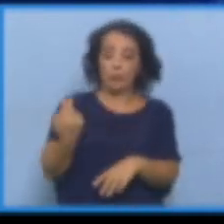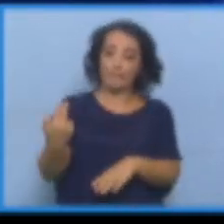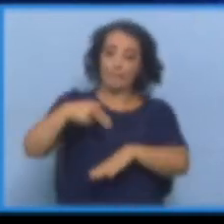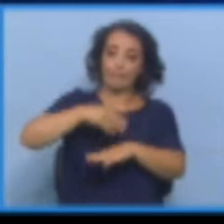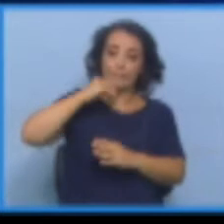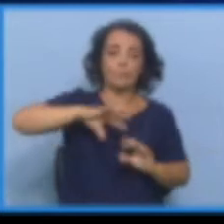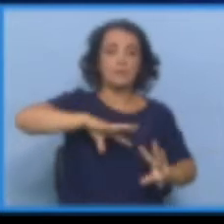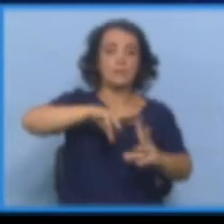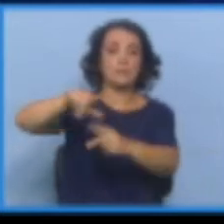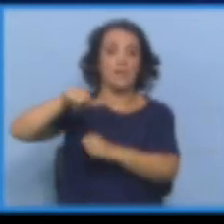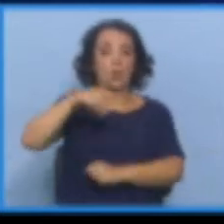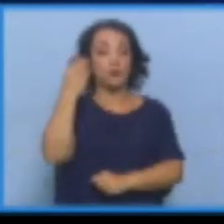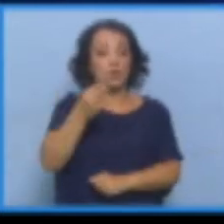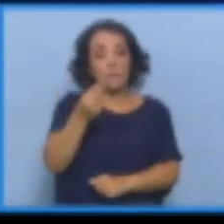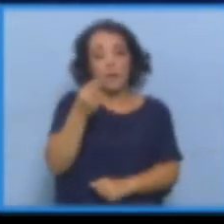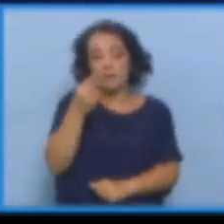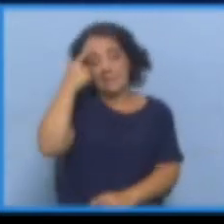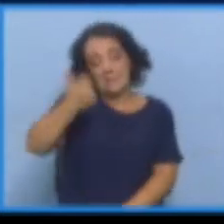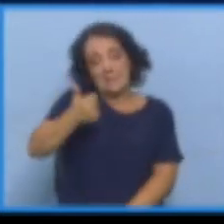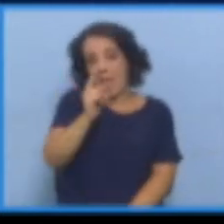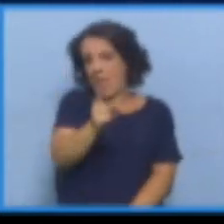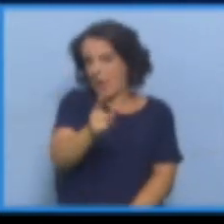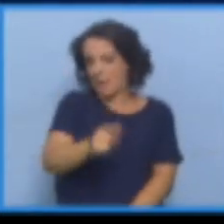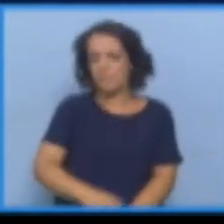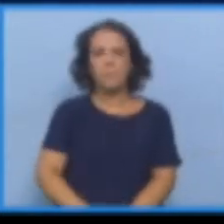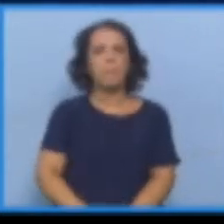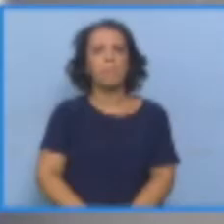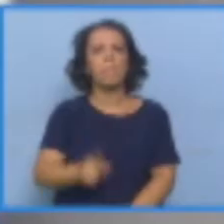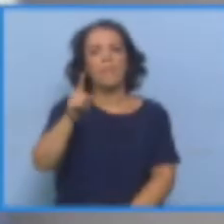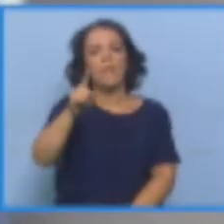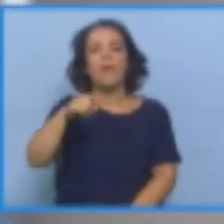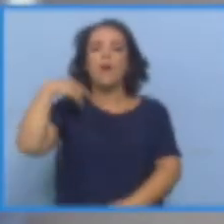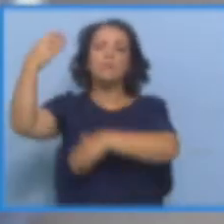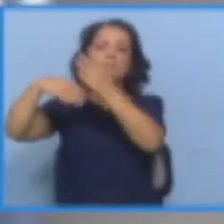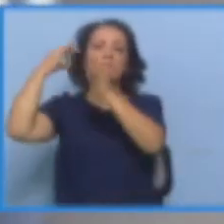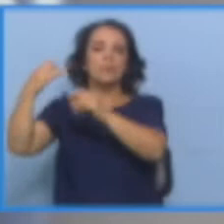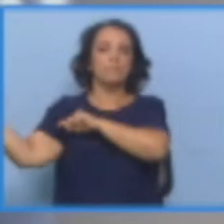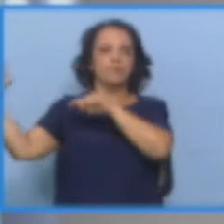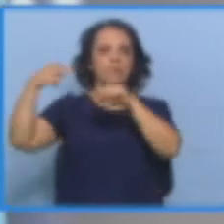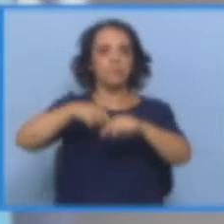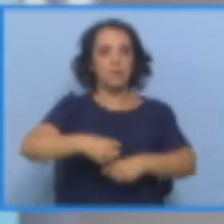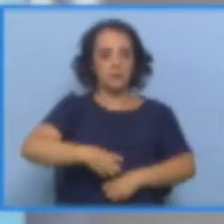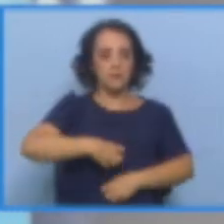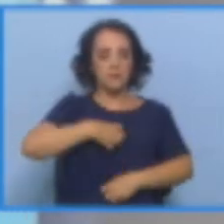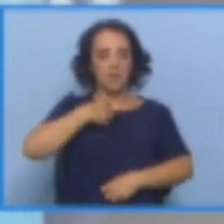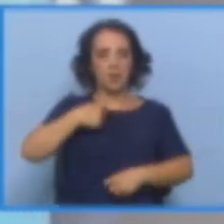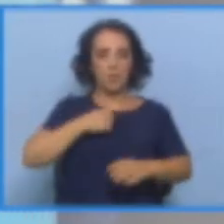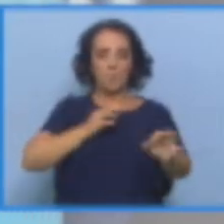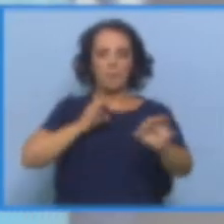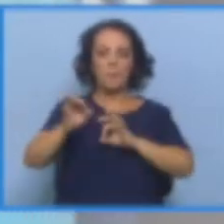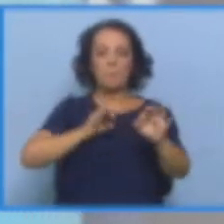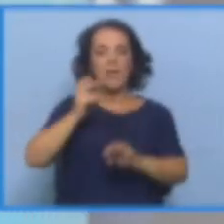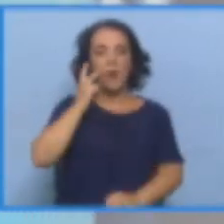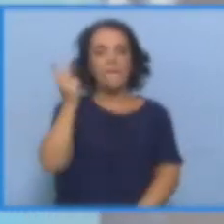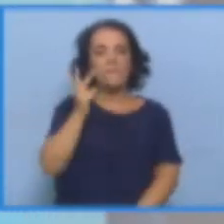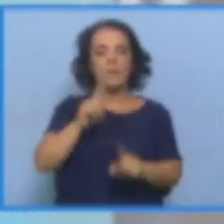isso que o jovem procura em cada dia. Eles regressam mais autênticos depois, sentem-se mais preparados até para a vida aqui, olham